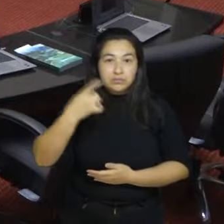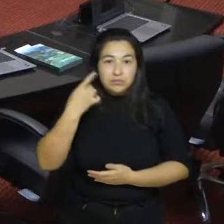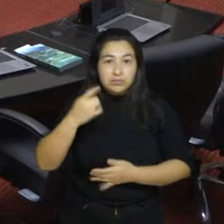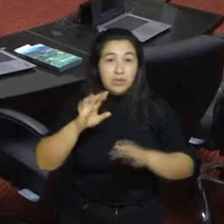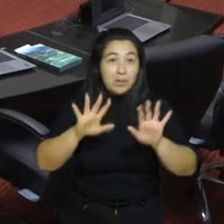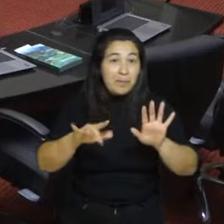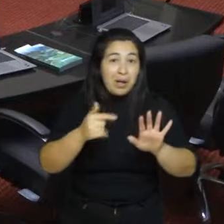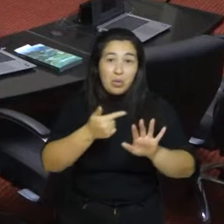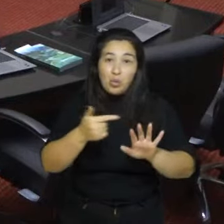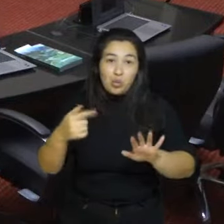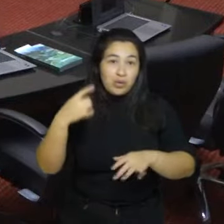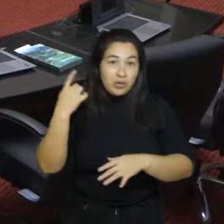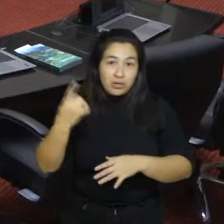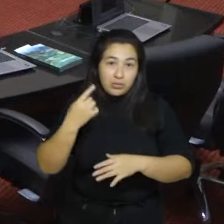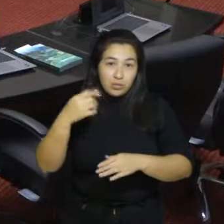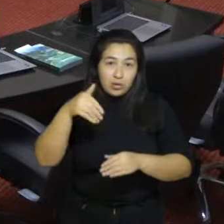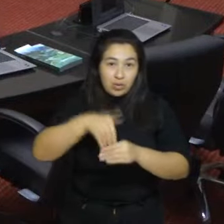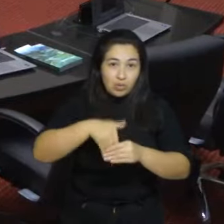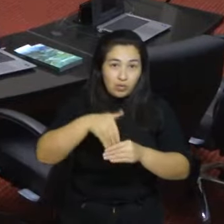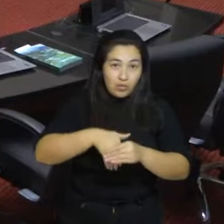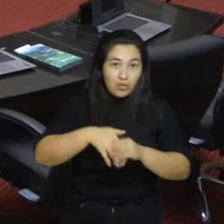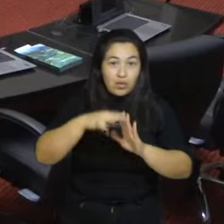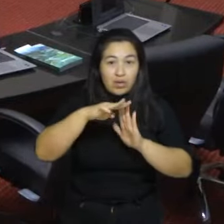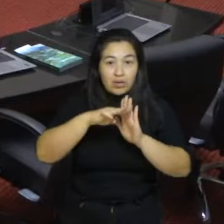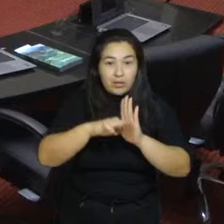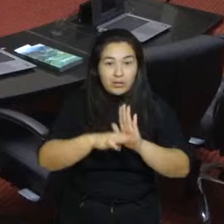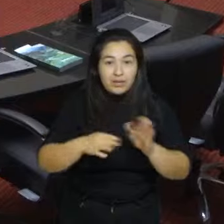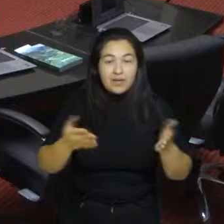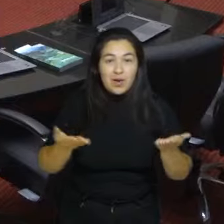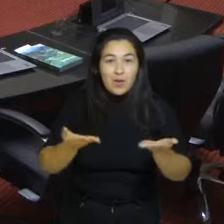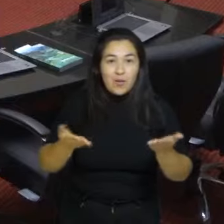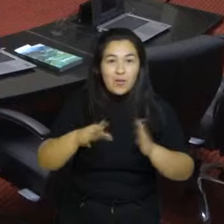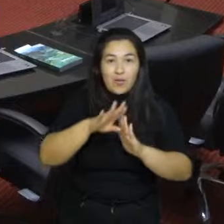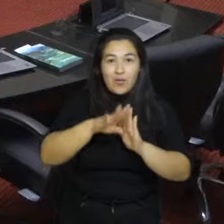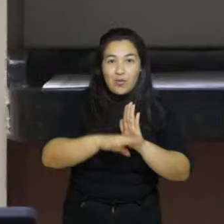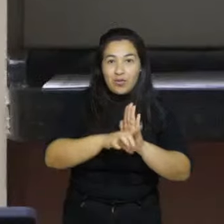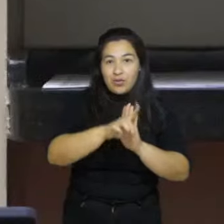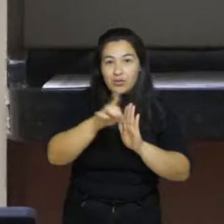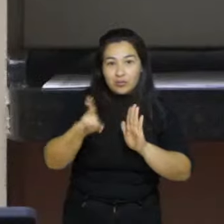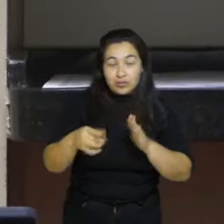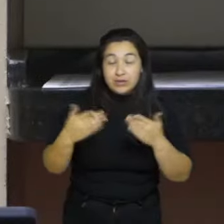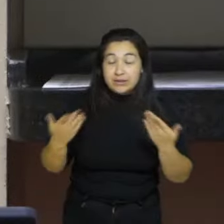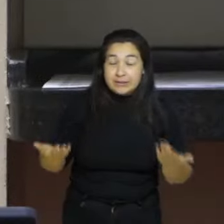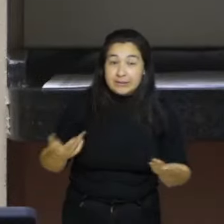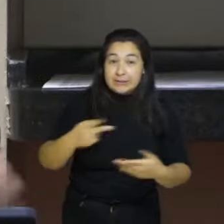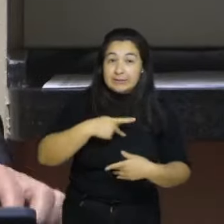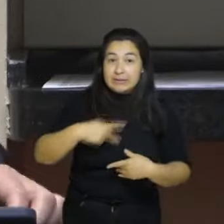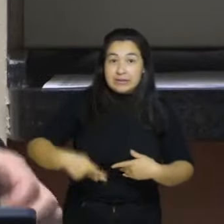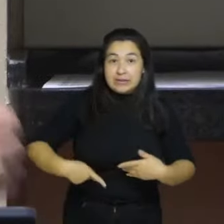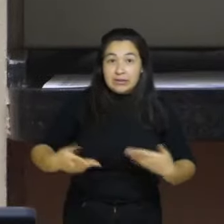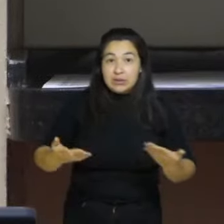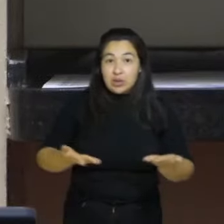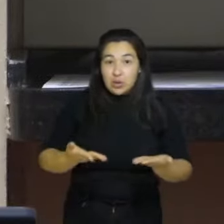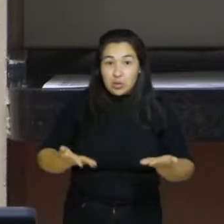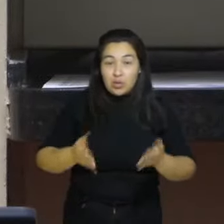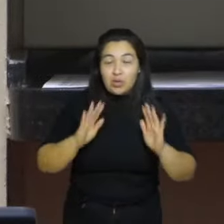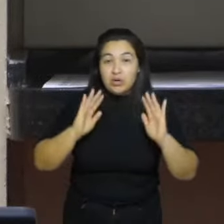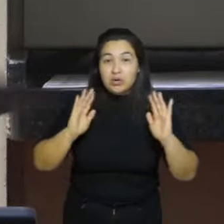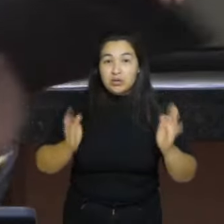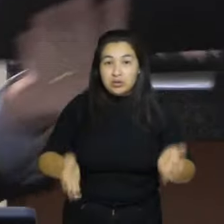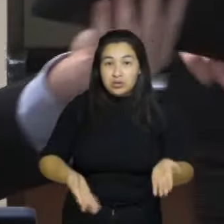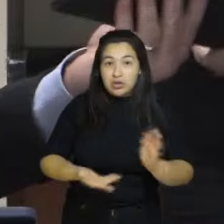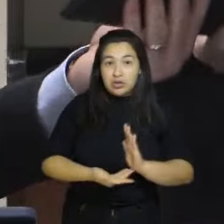quórum para deliberação das matérias pautadas na ordem do dia de hoje Portanto esta presidência de Pronto